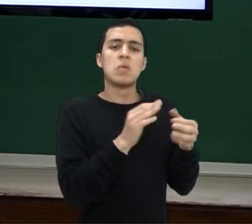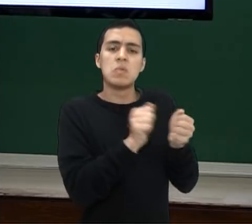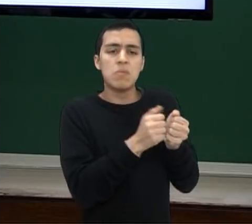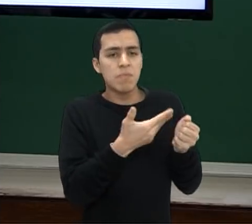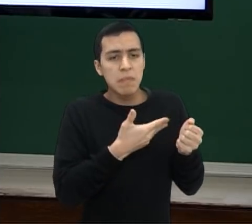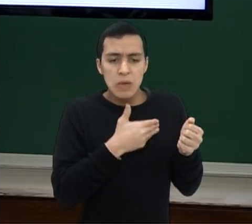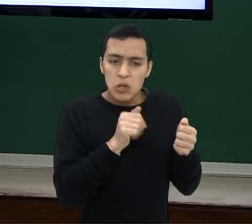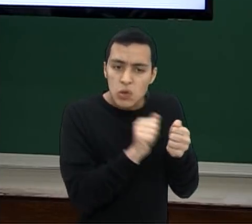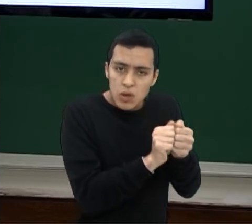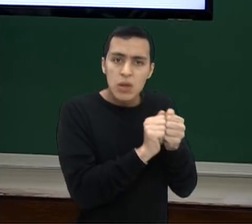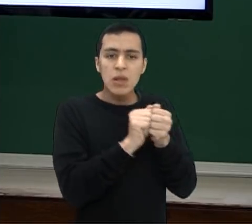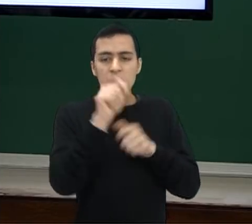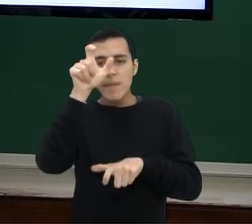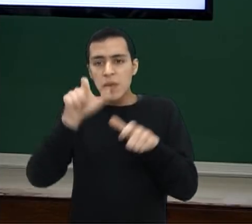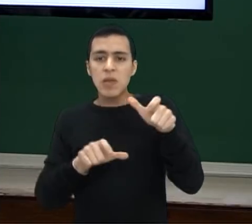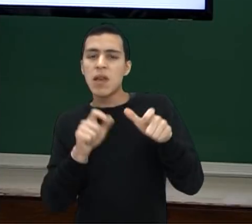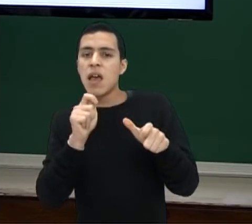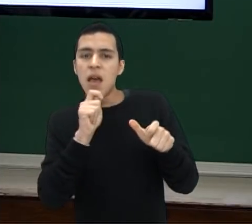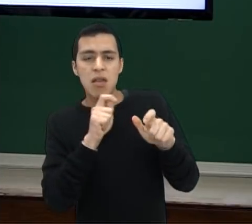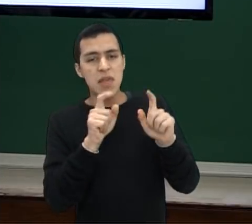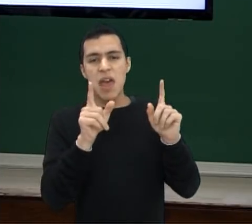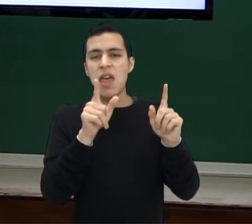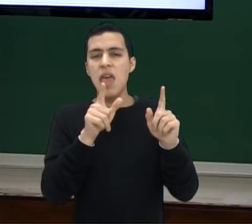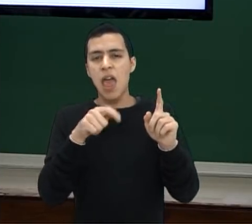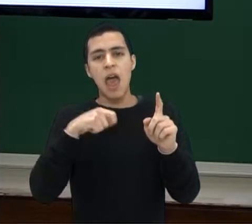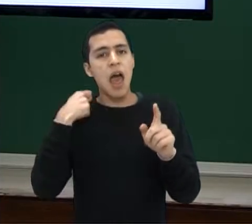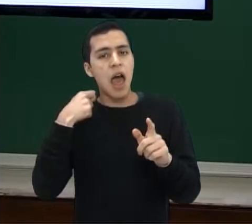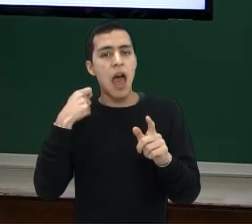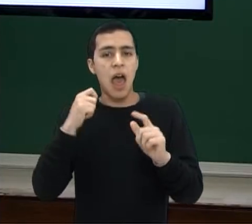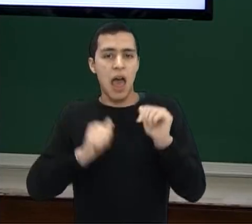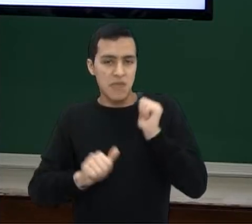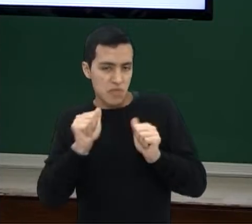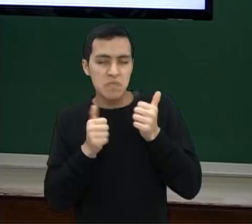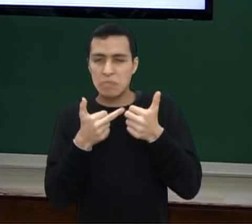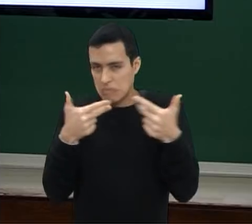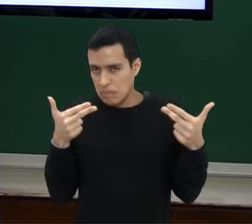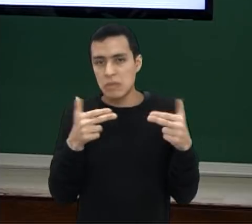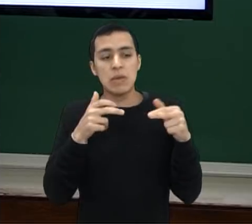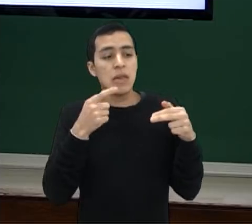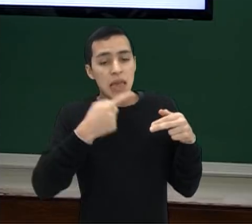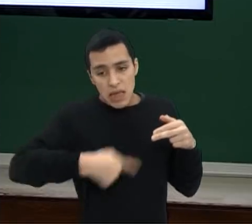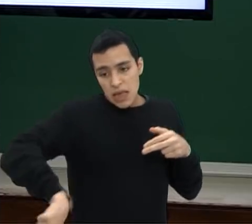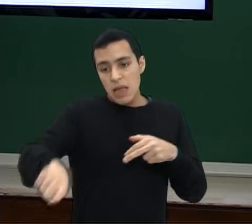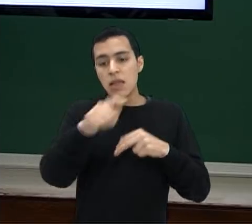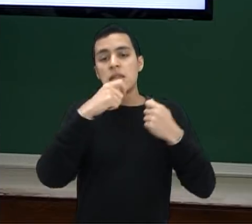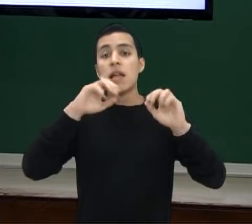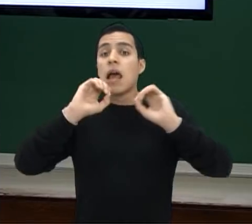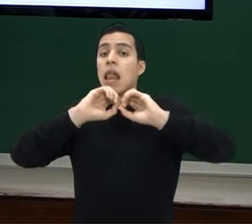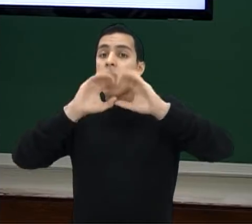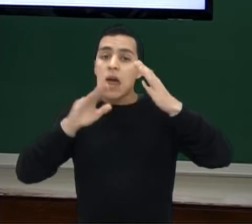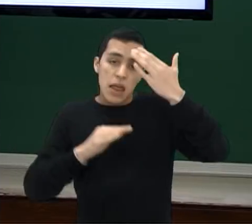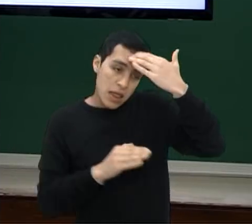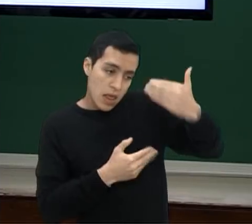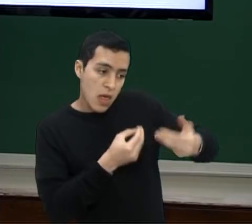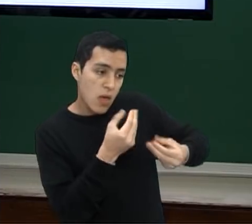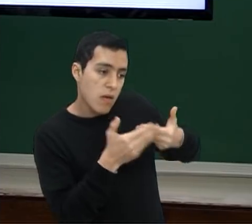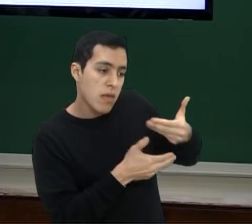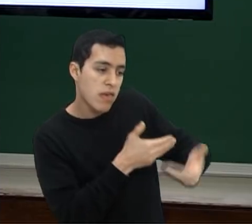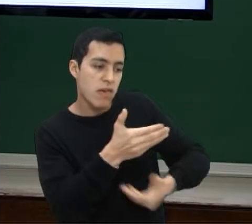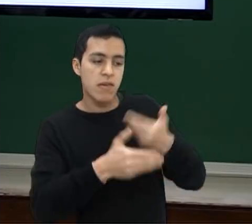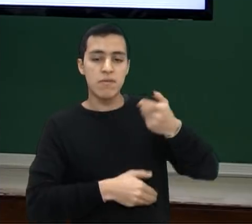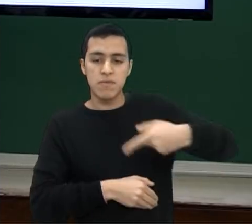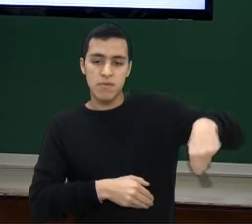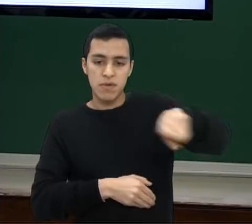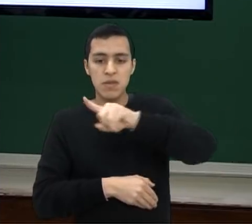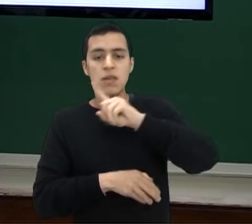né? Os coadjuvantes ali, todos eles têm que ter clareza do que vai ser feito passo a passo, né? Então, isso tem que